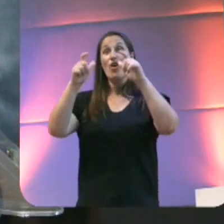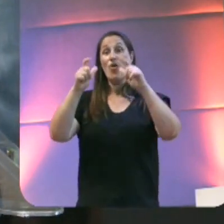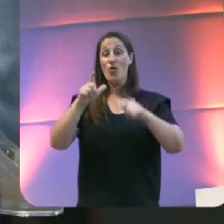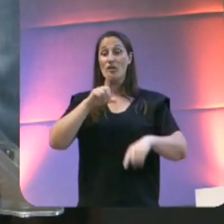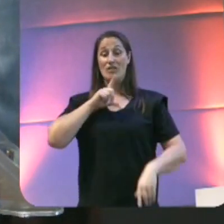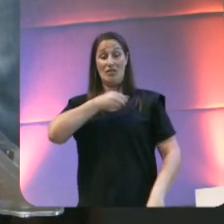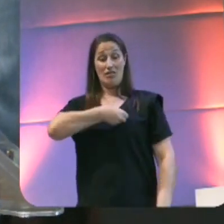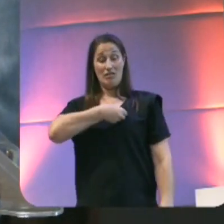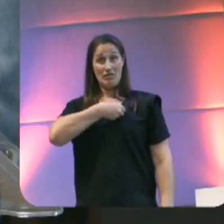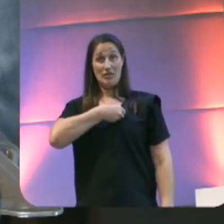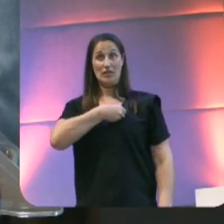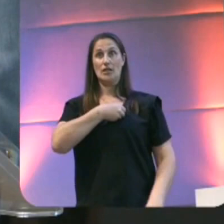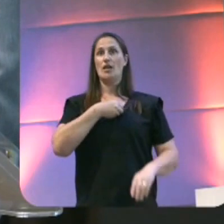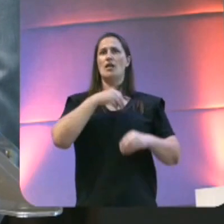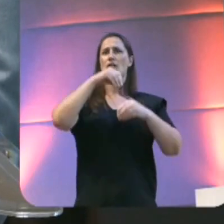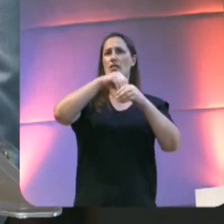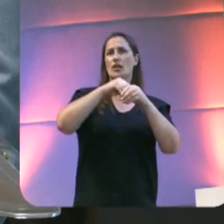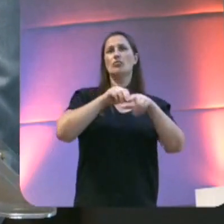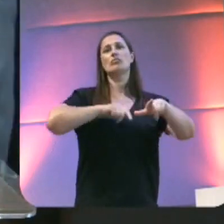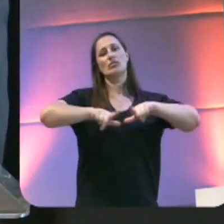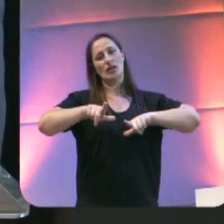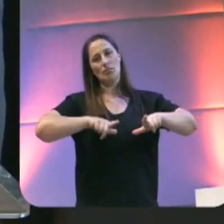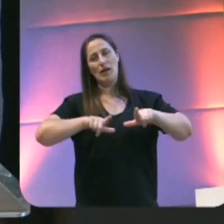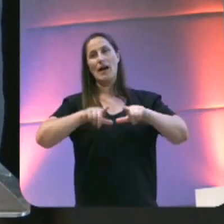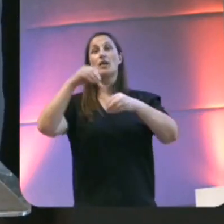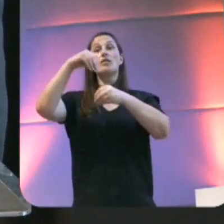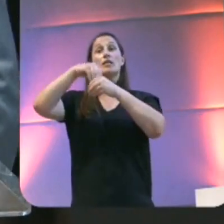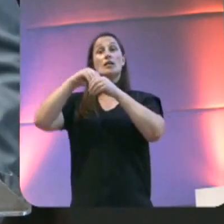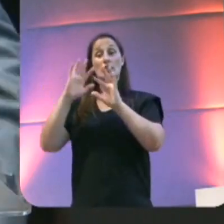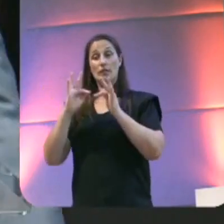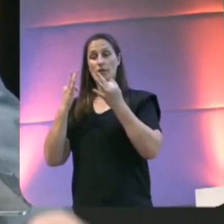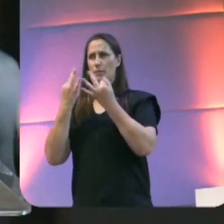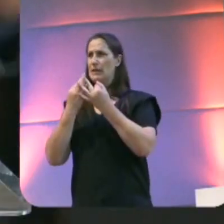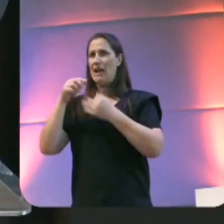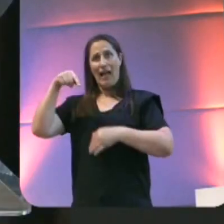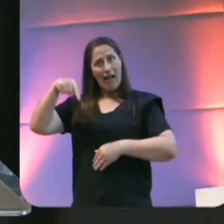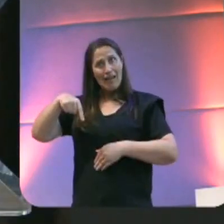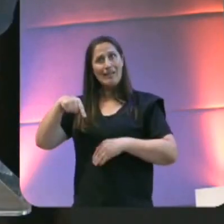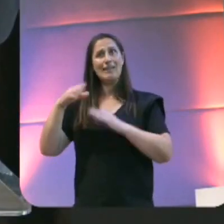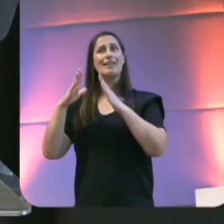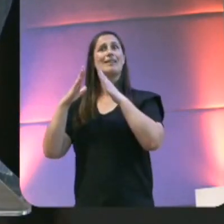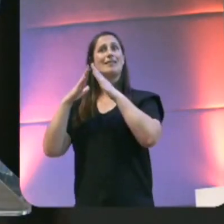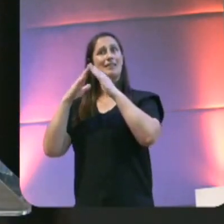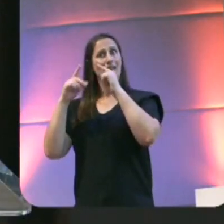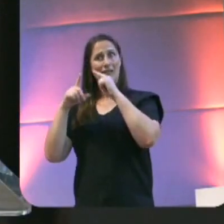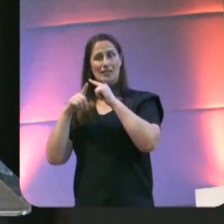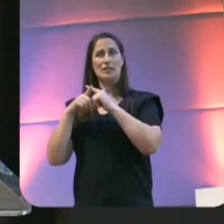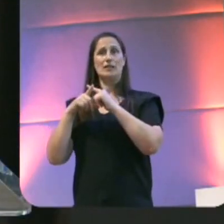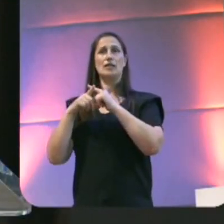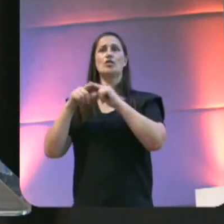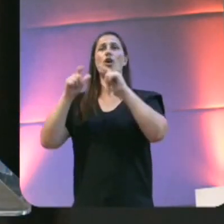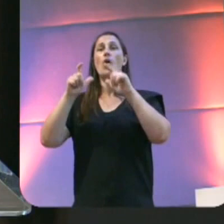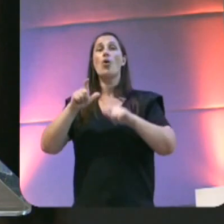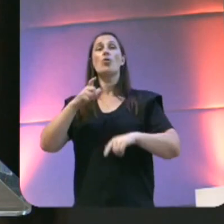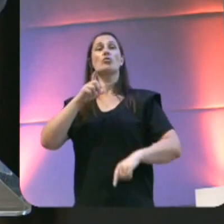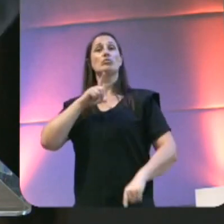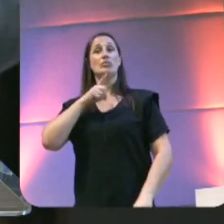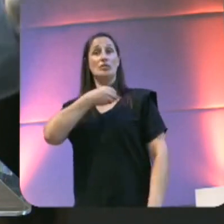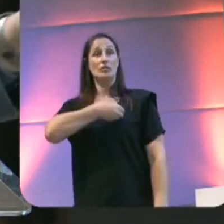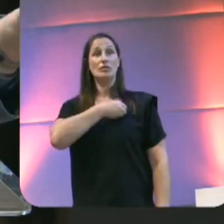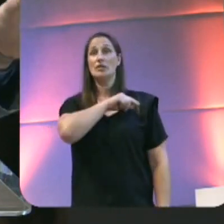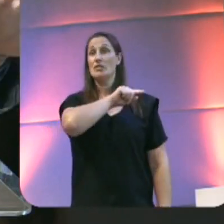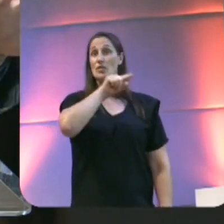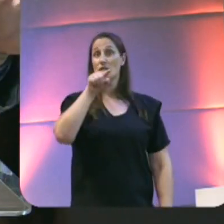sua família, não é aqui não, só na igreja, mas onde você estiver, a luz de Deus tem